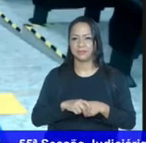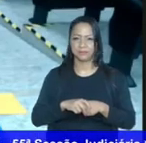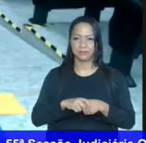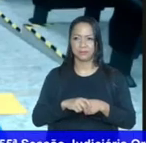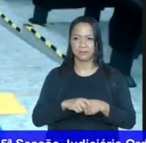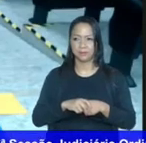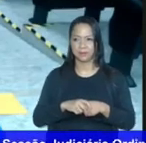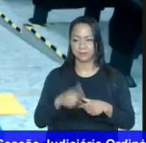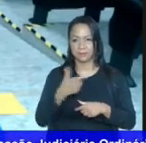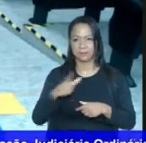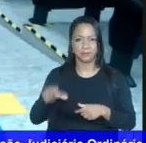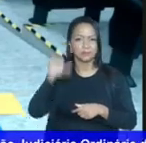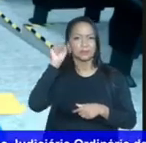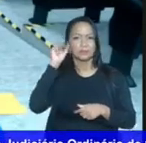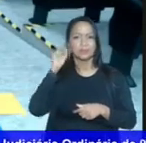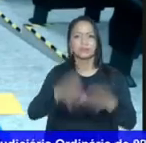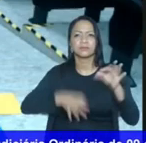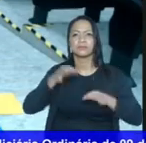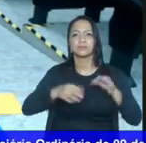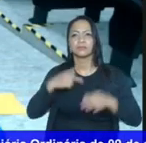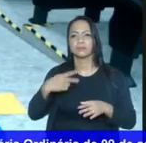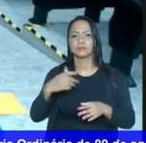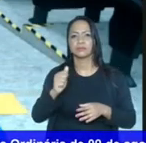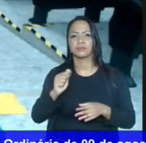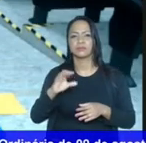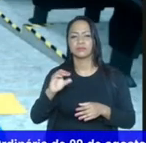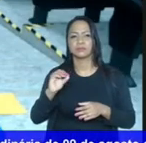Não estou ouvindo a juíza Paola Santos.